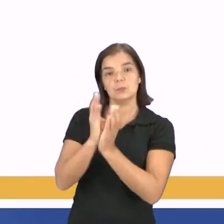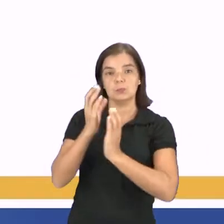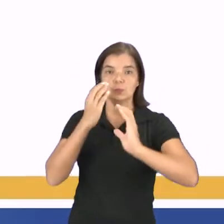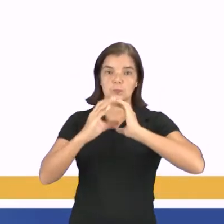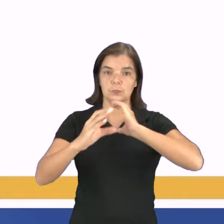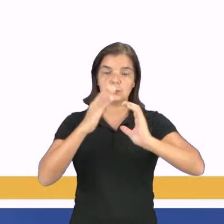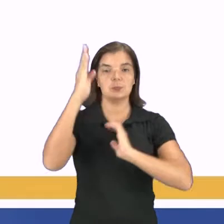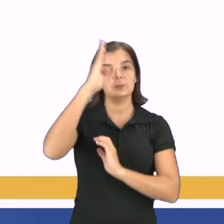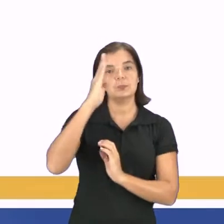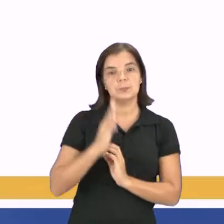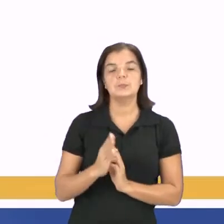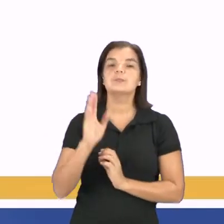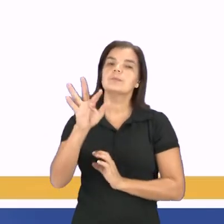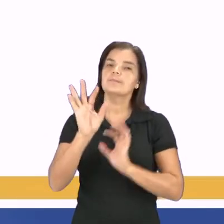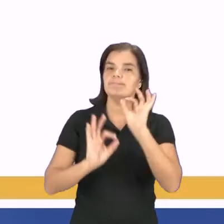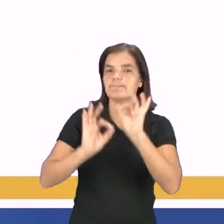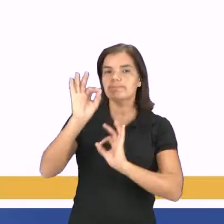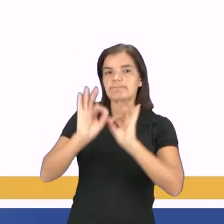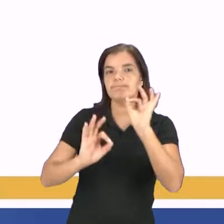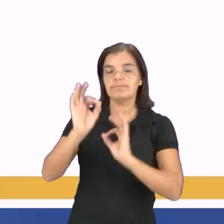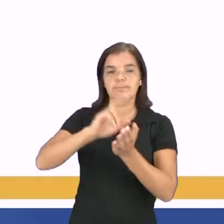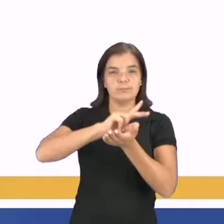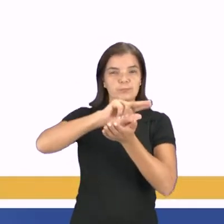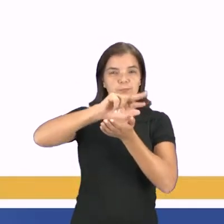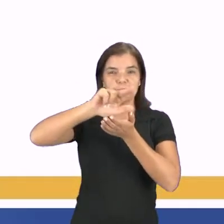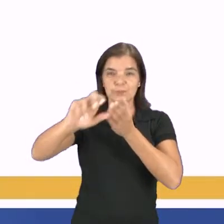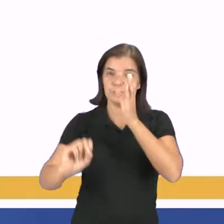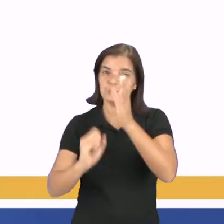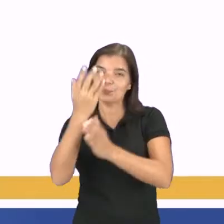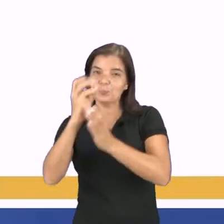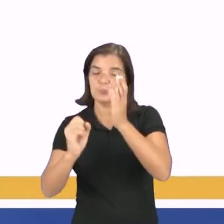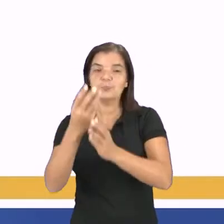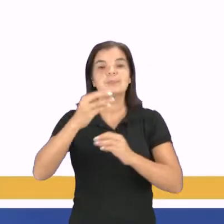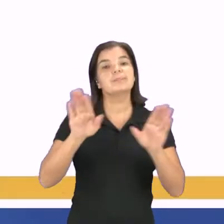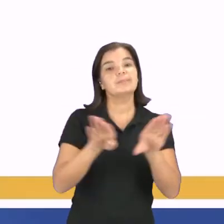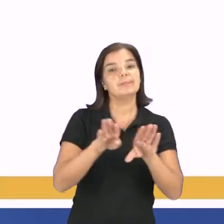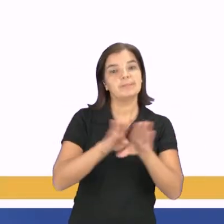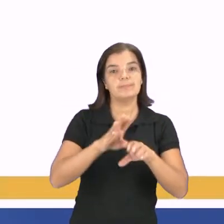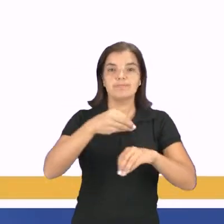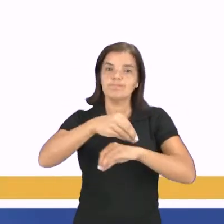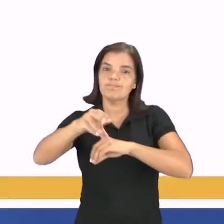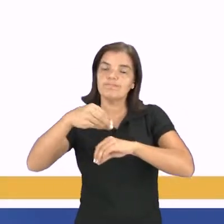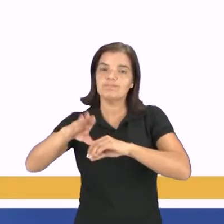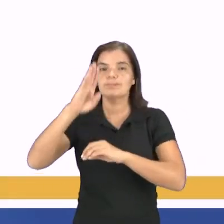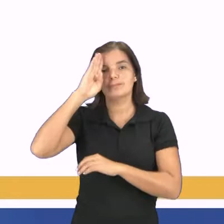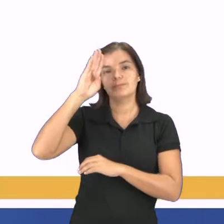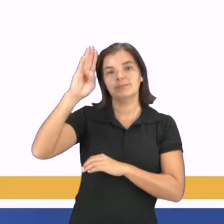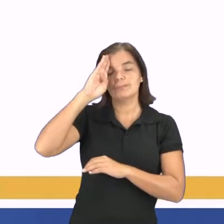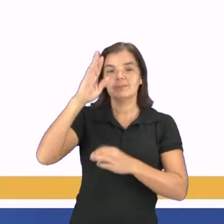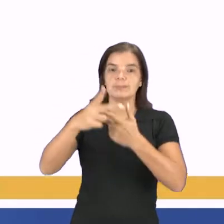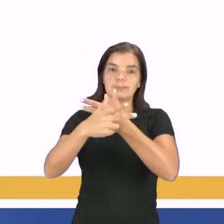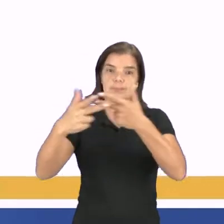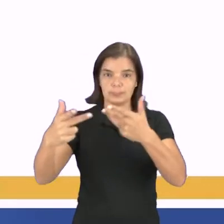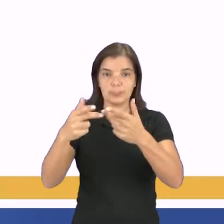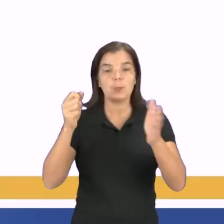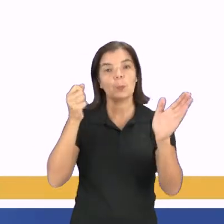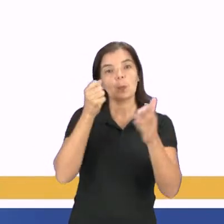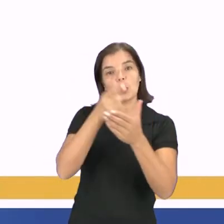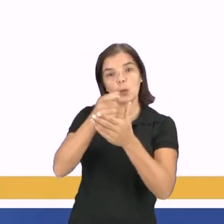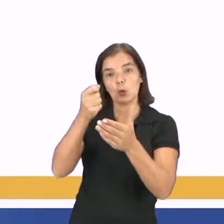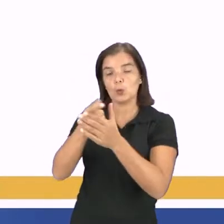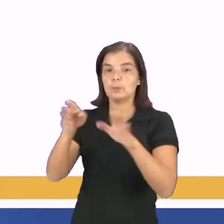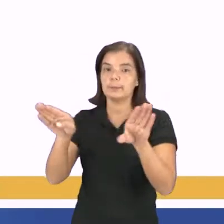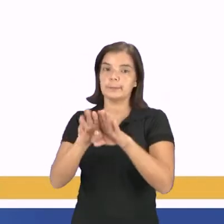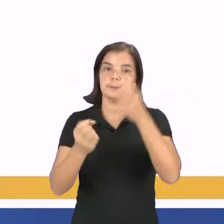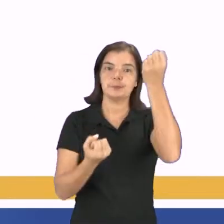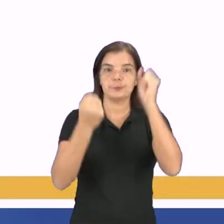brasileira é constituída por uma rede de produção e distribuição de um dos principais produtos de consumo da